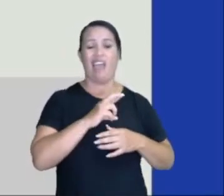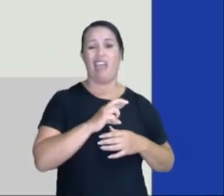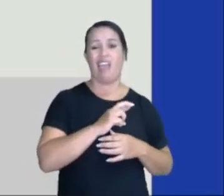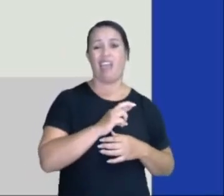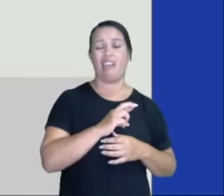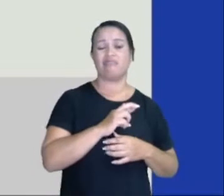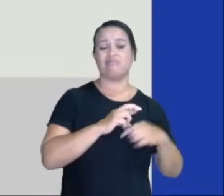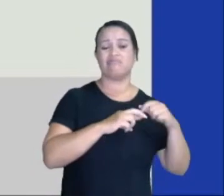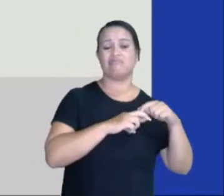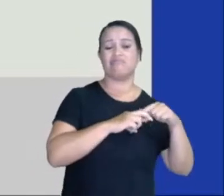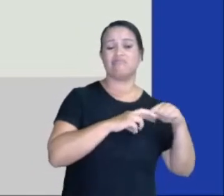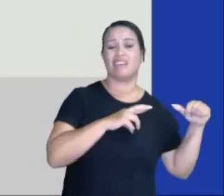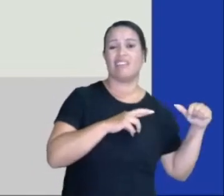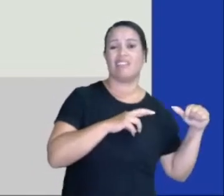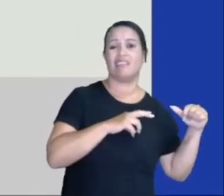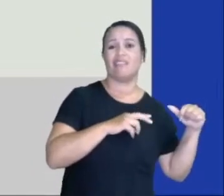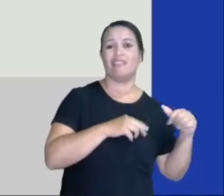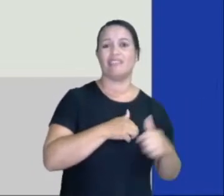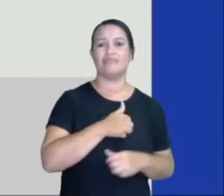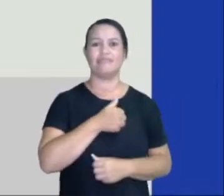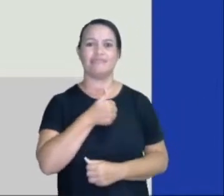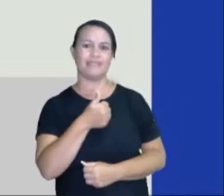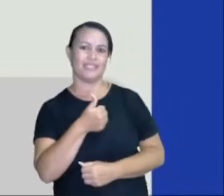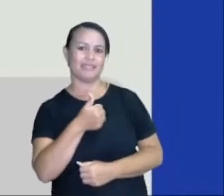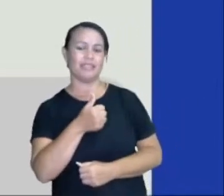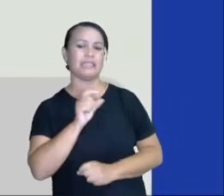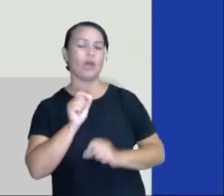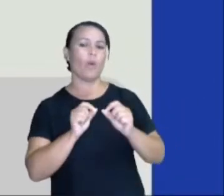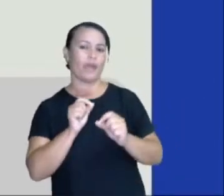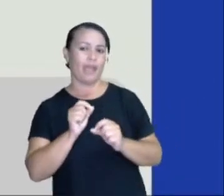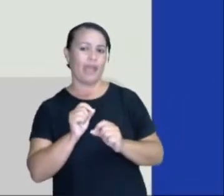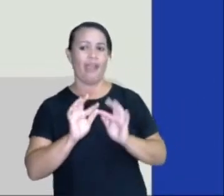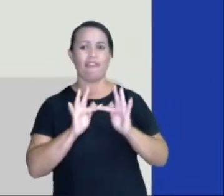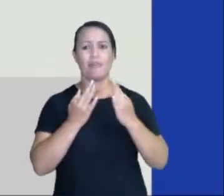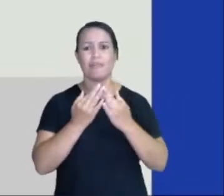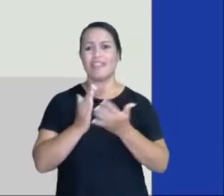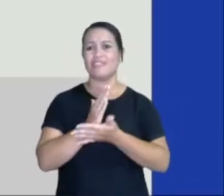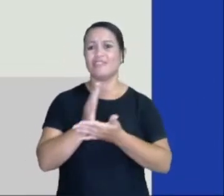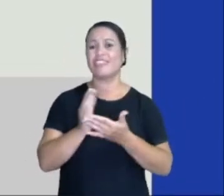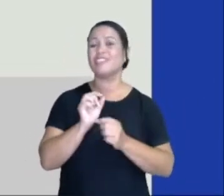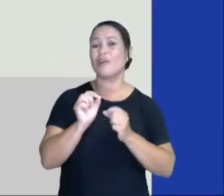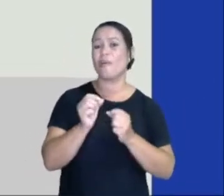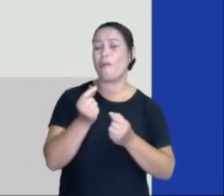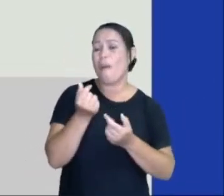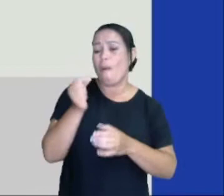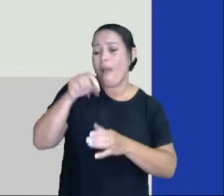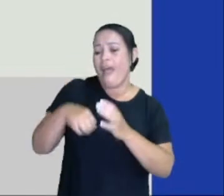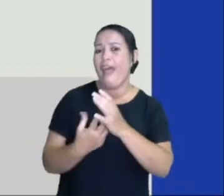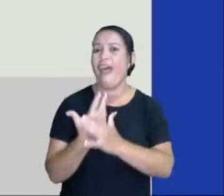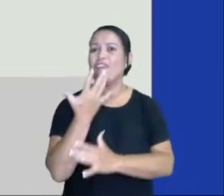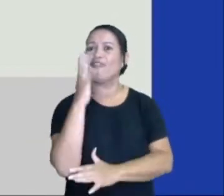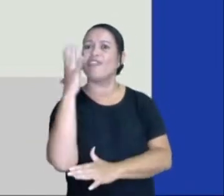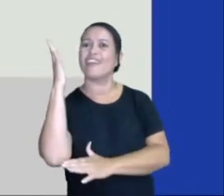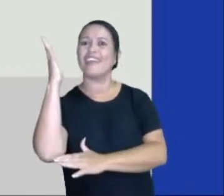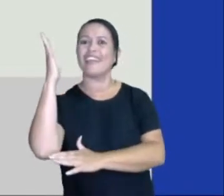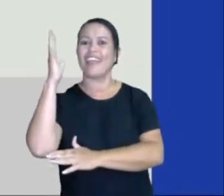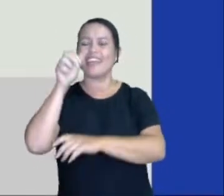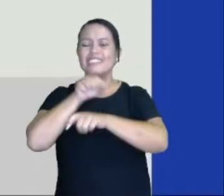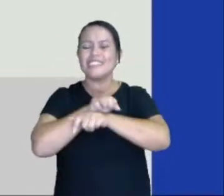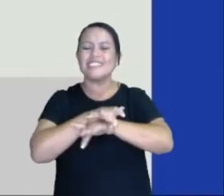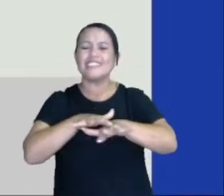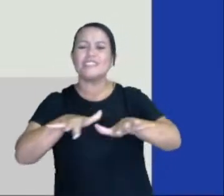árvores que nasce de uma semente. Ela cresce e se espalha pelo coração da